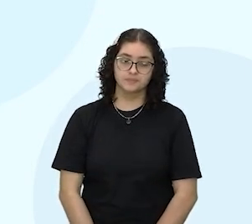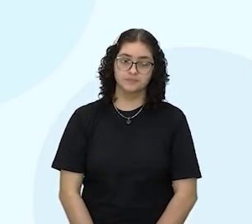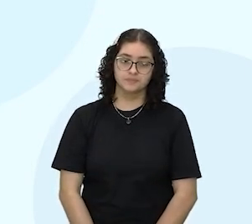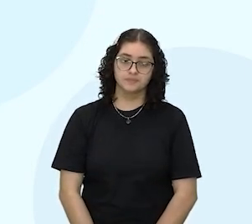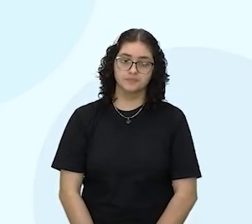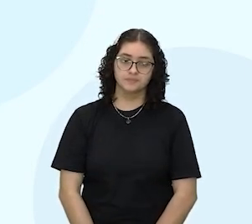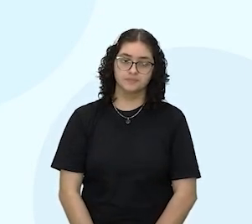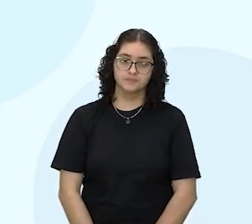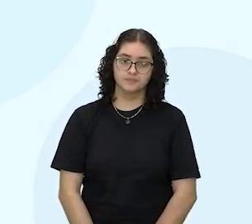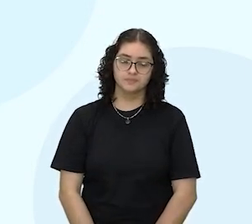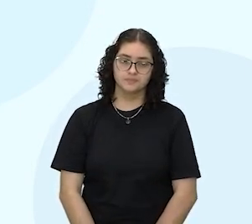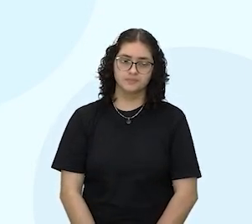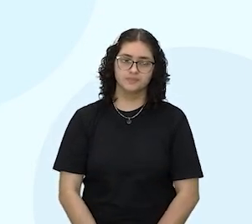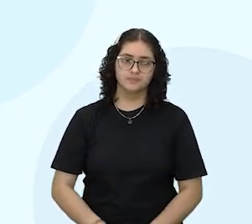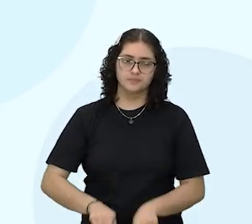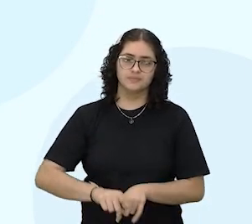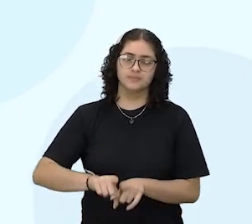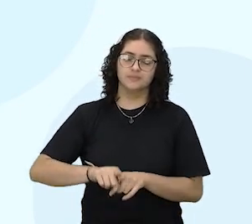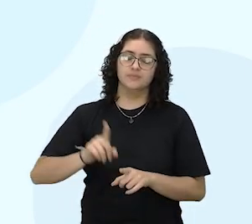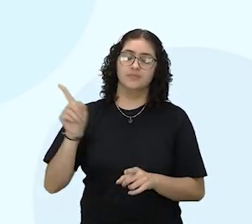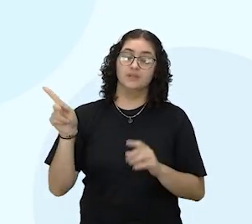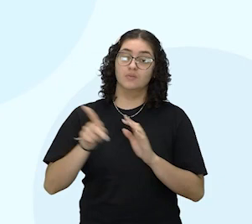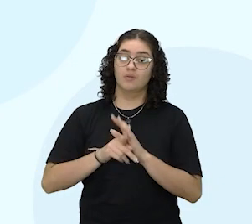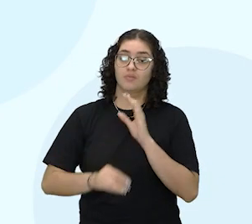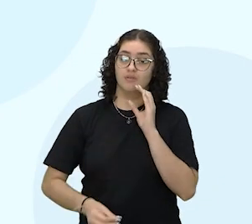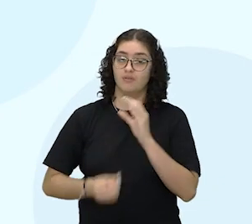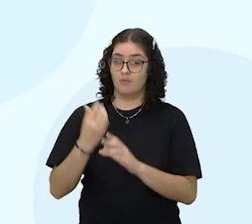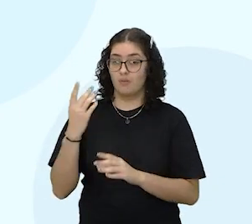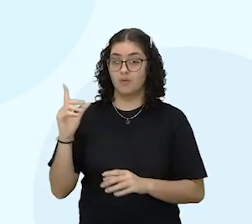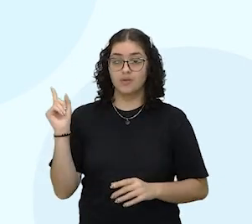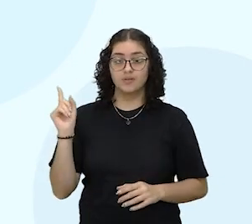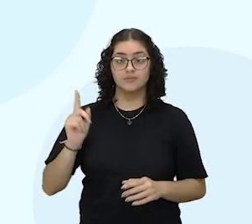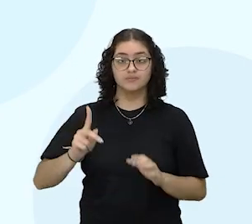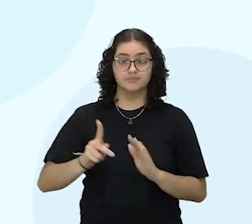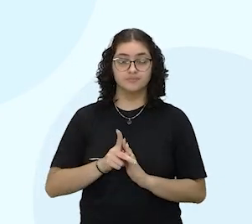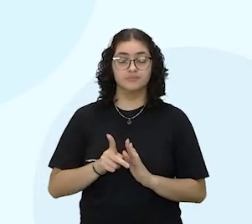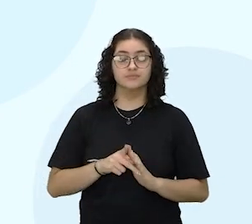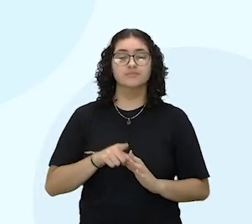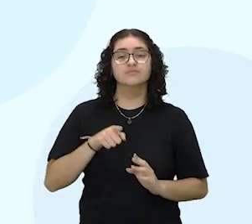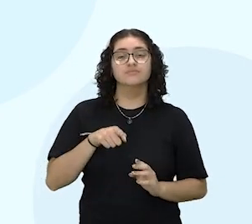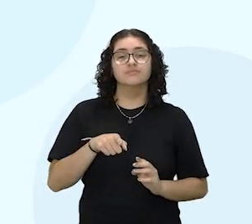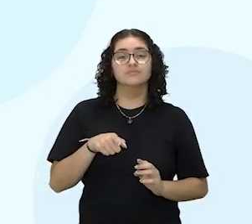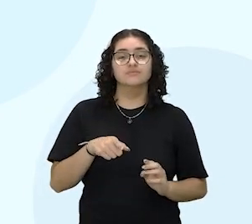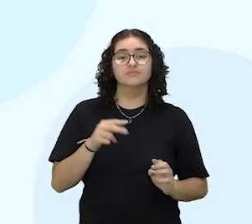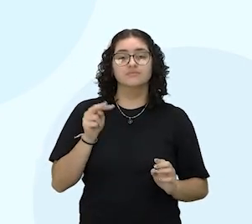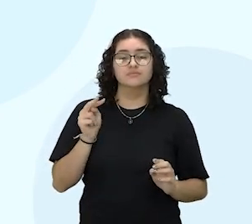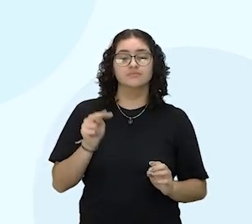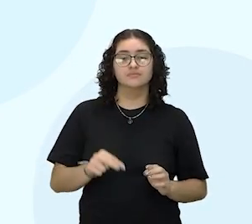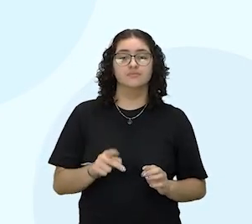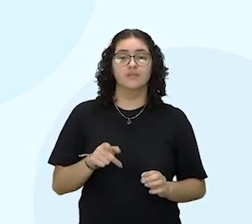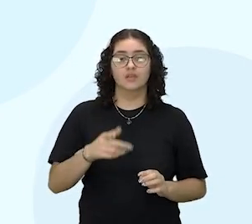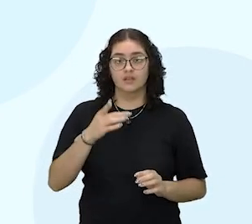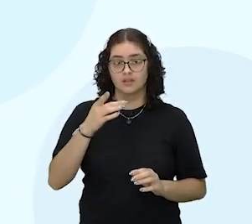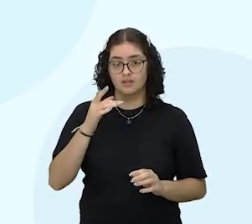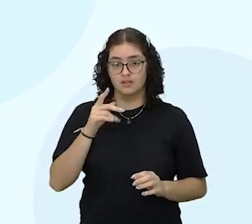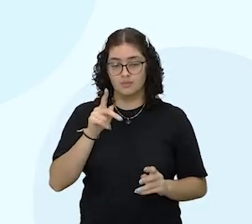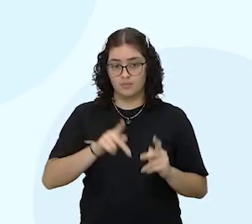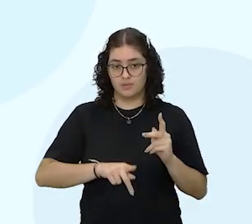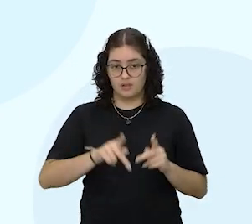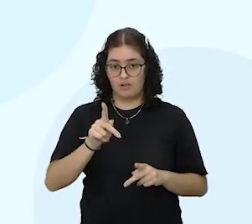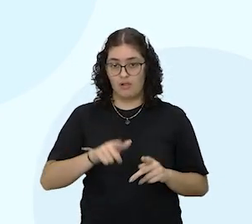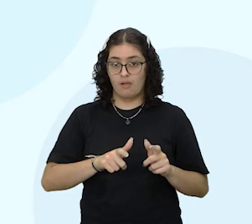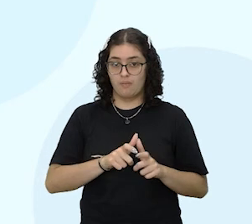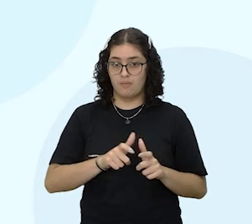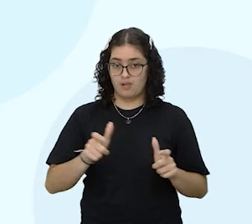né, como o mapa foi feito e foi criado, é a parte onde você vê que a população é maior do que todas